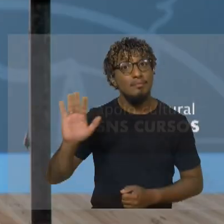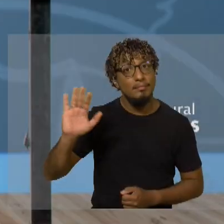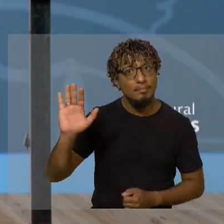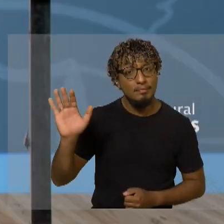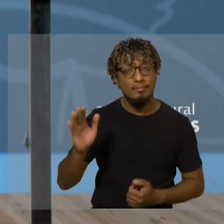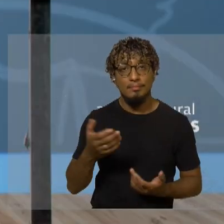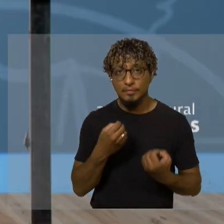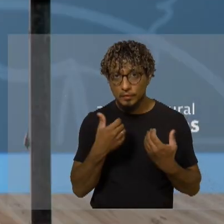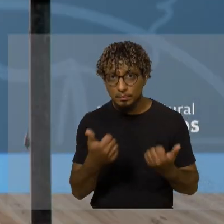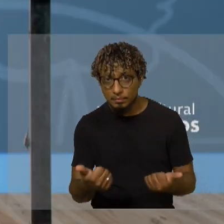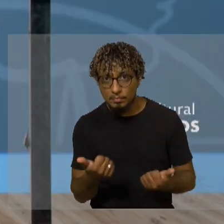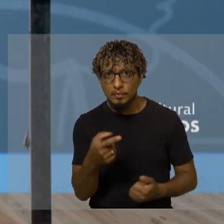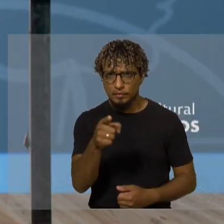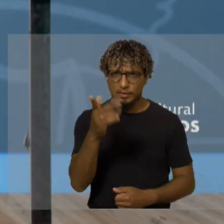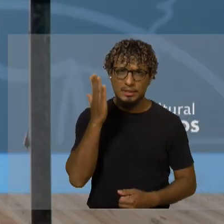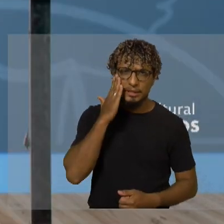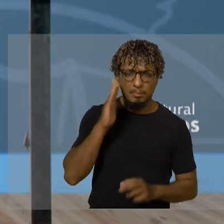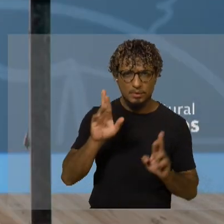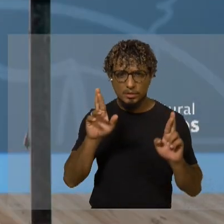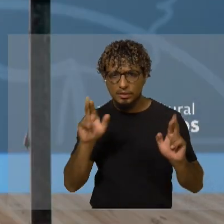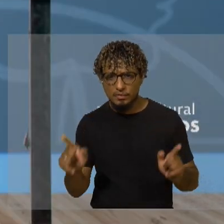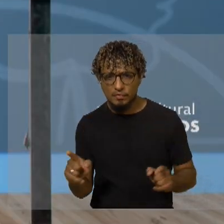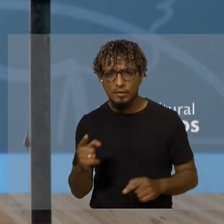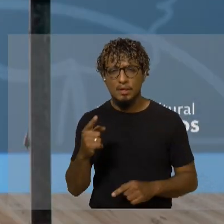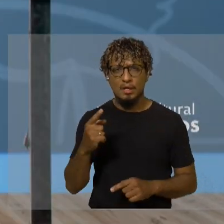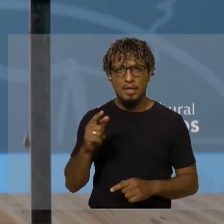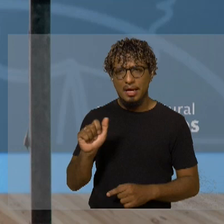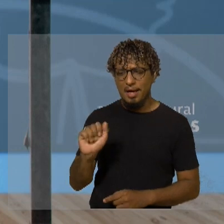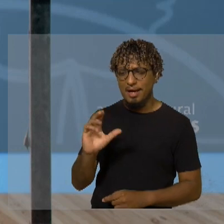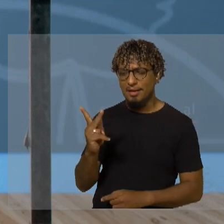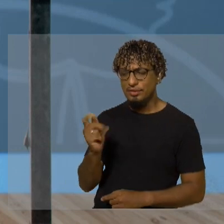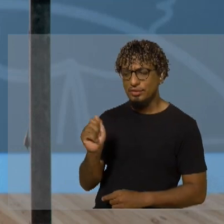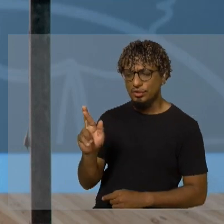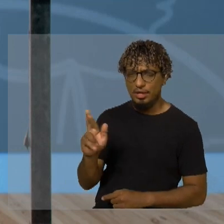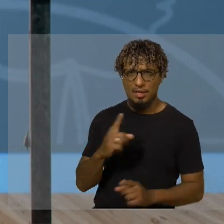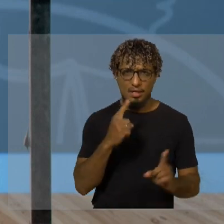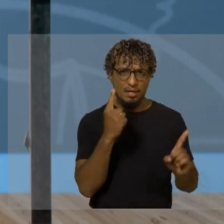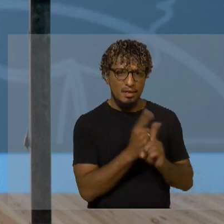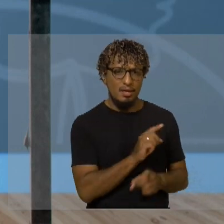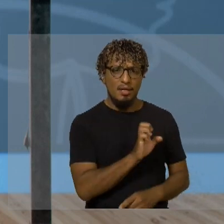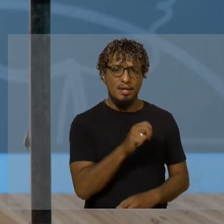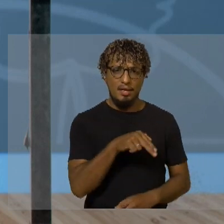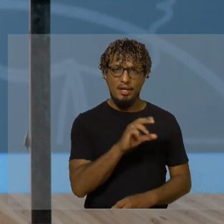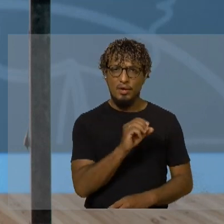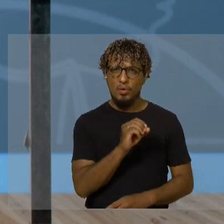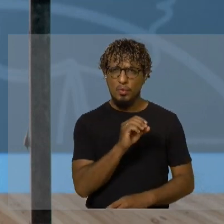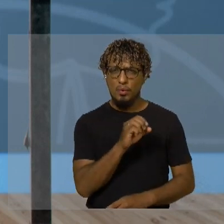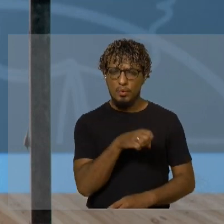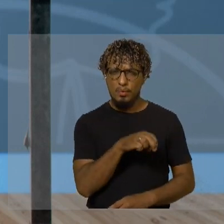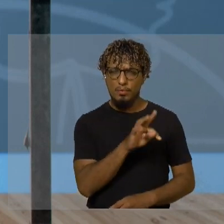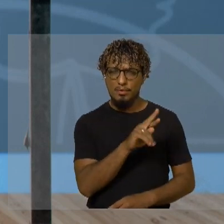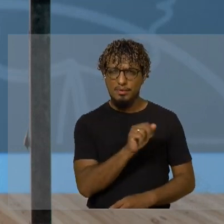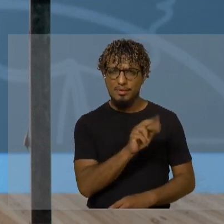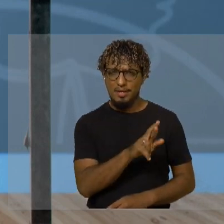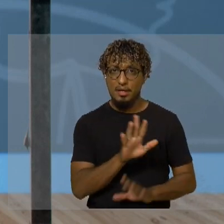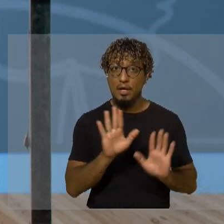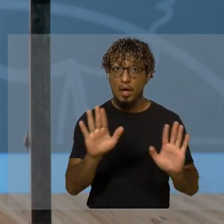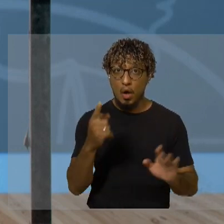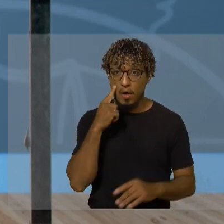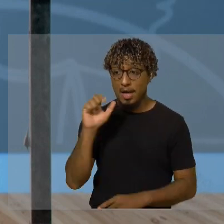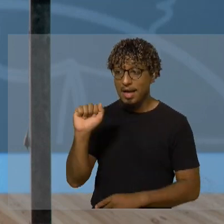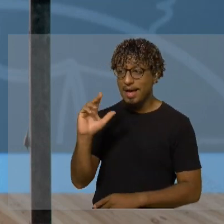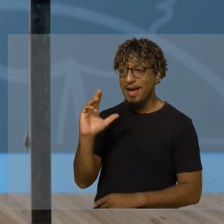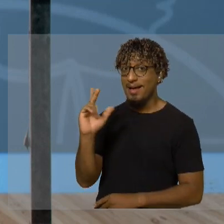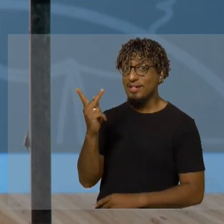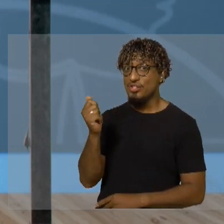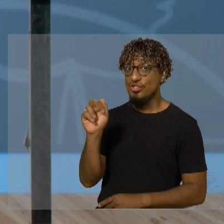Olá, tudo bem? Você sabe a diferença entre achar e encontrar? Não? É simples. Use achar para as coisas que você